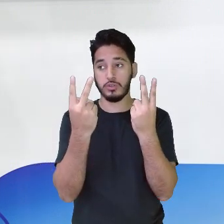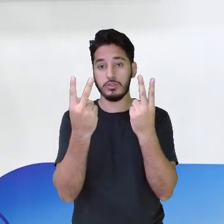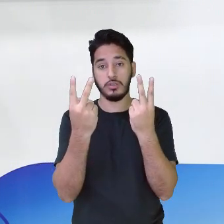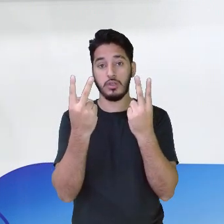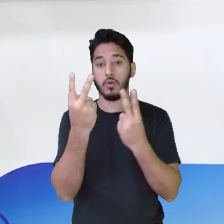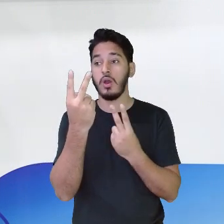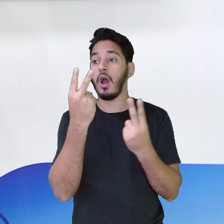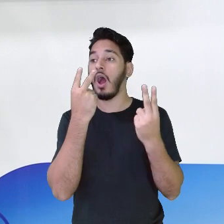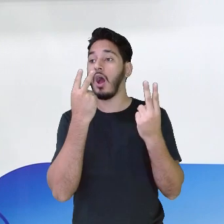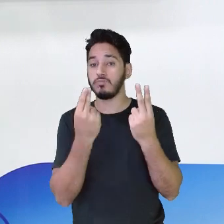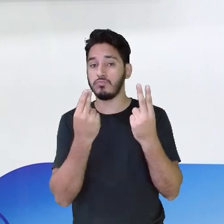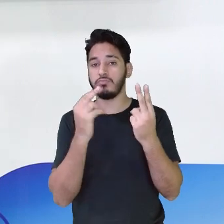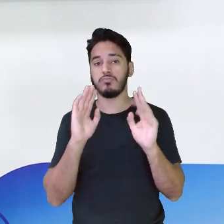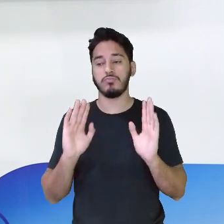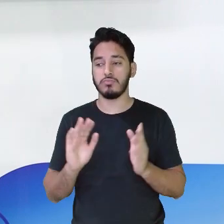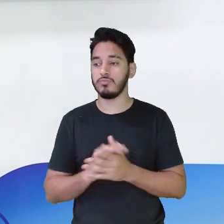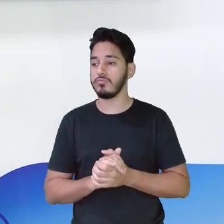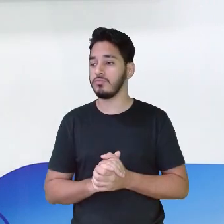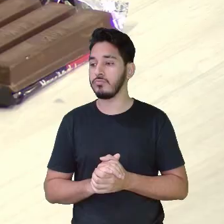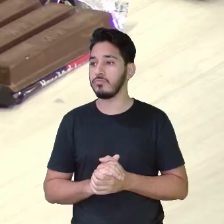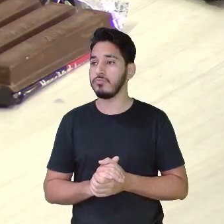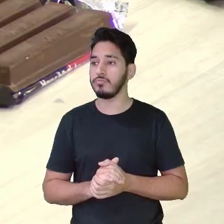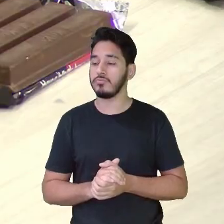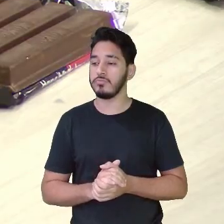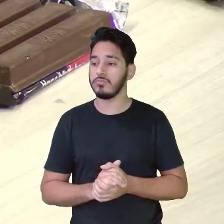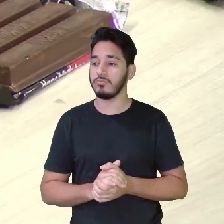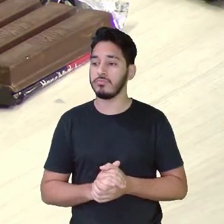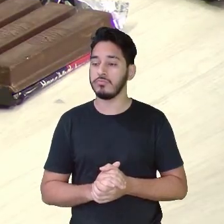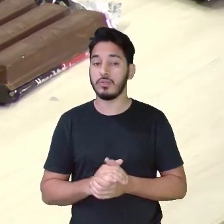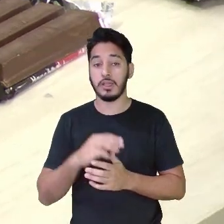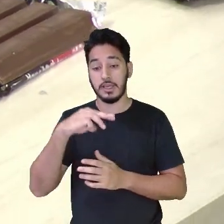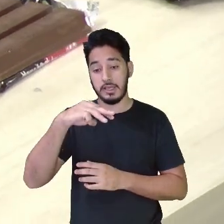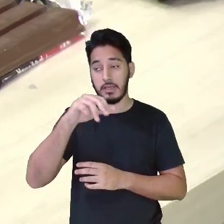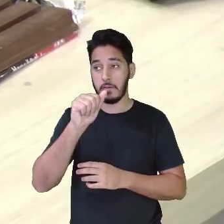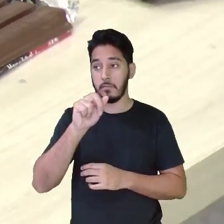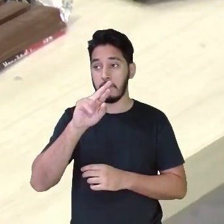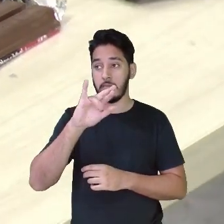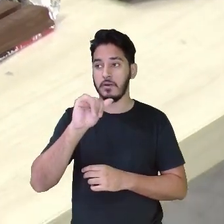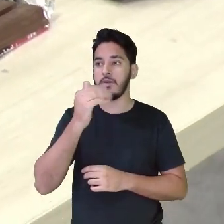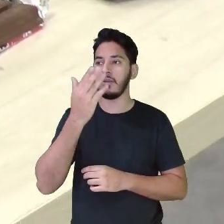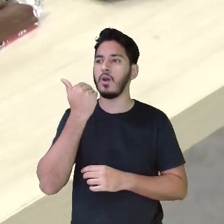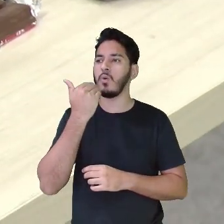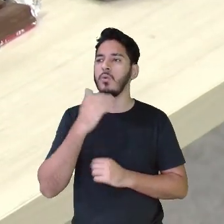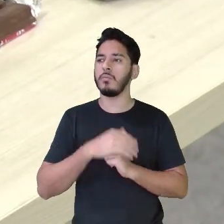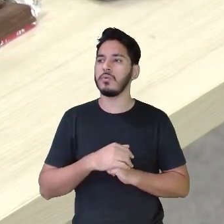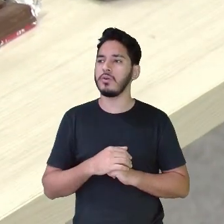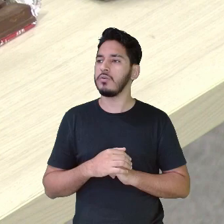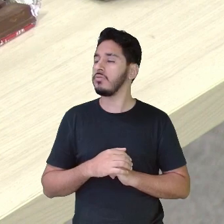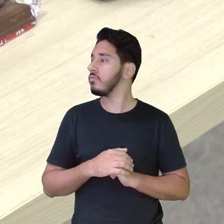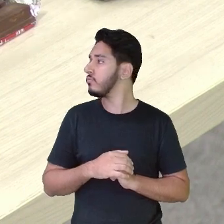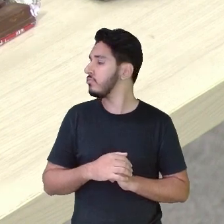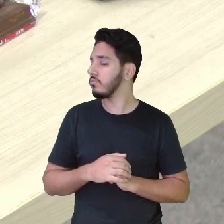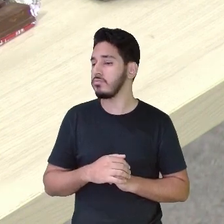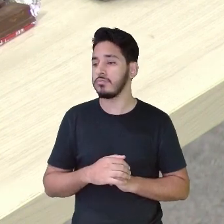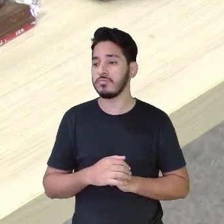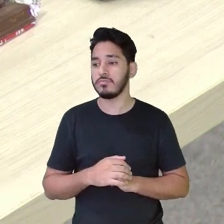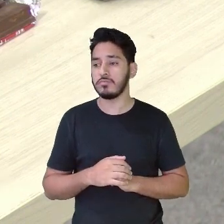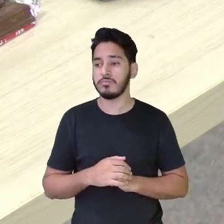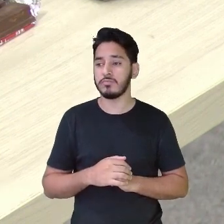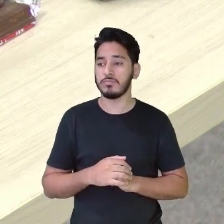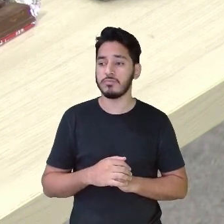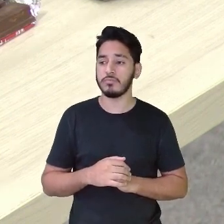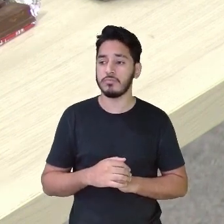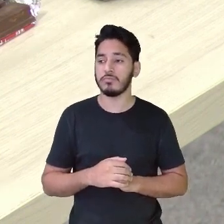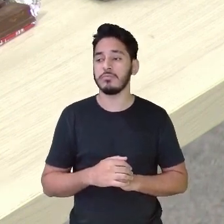2, comeu metade. E Maria comeu 2/4. Eu dividi em 2